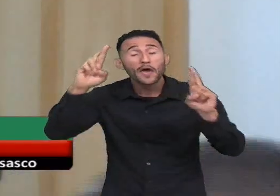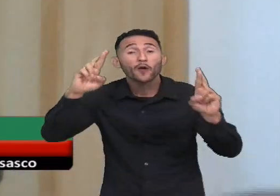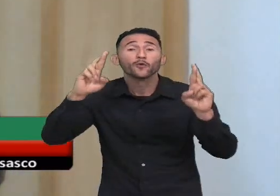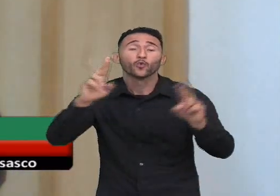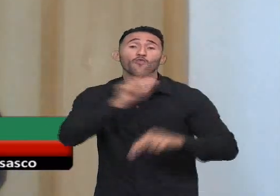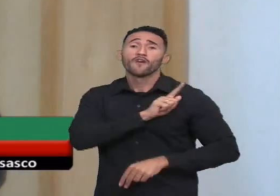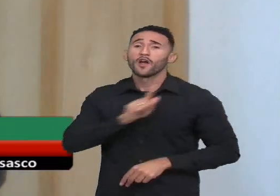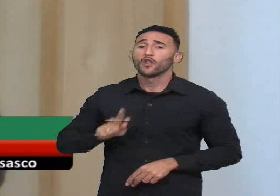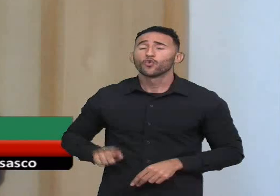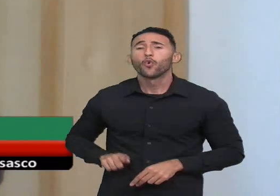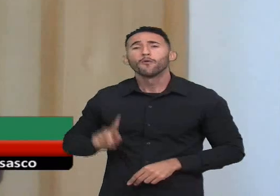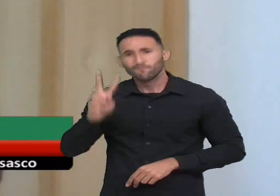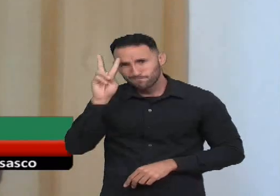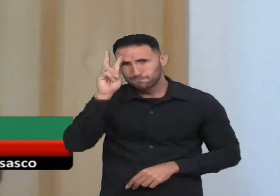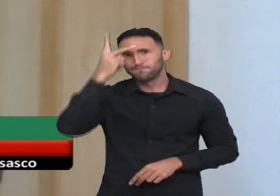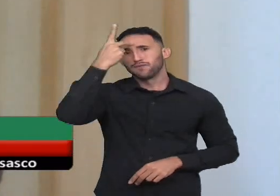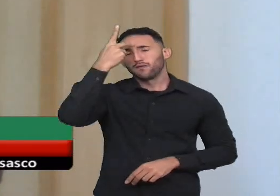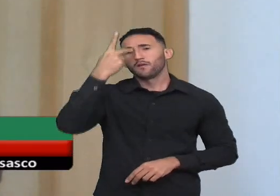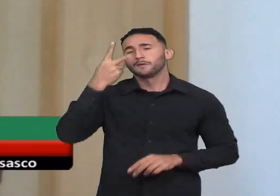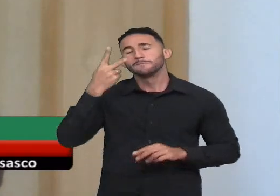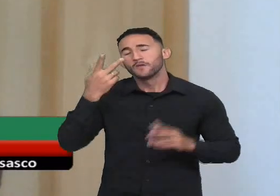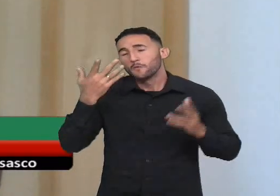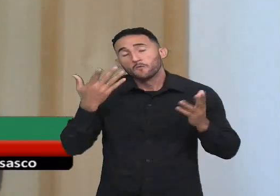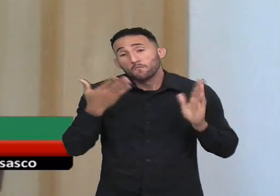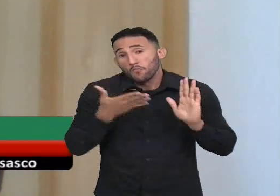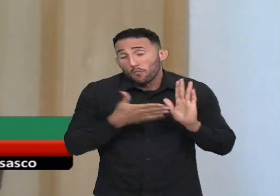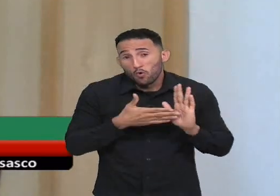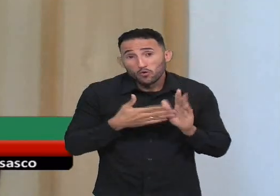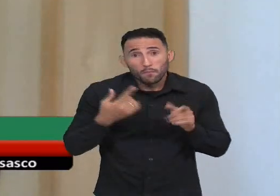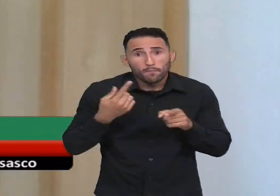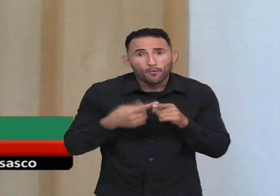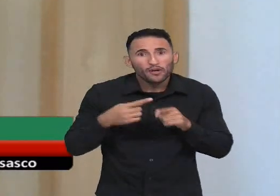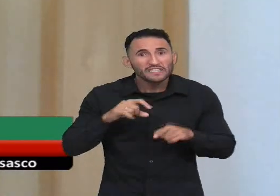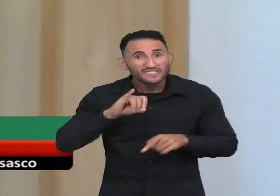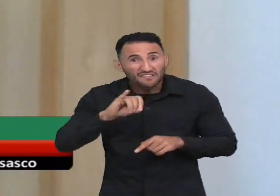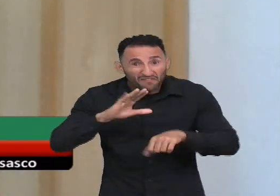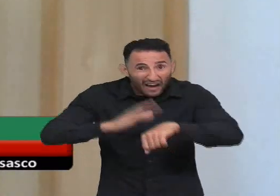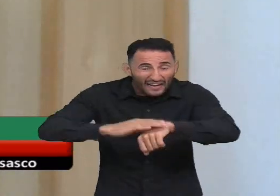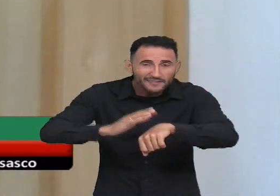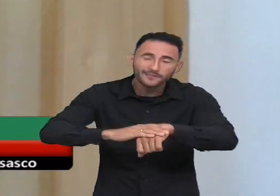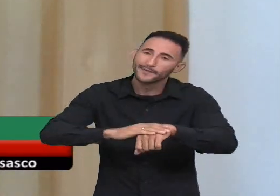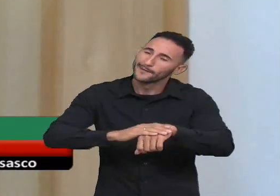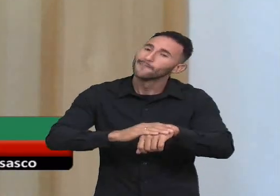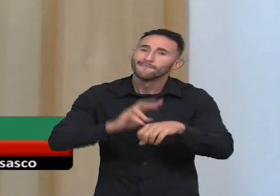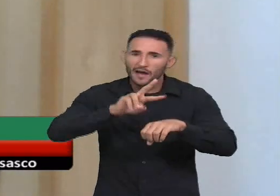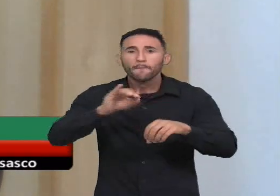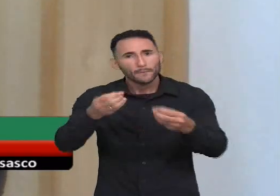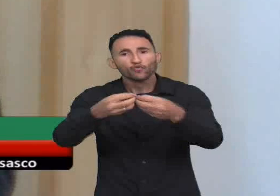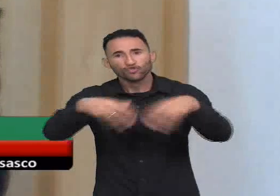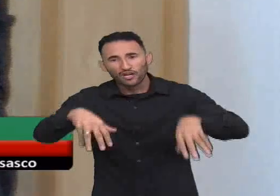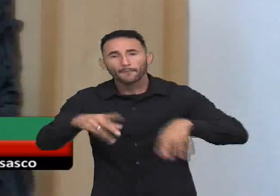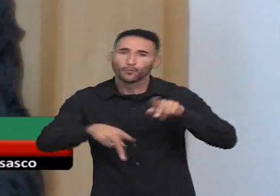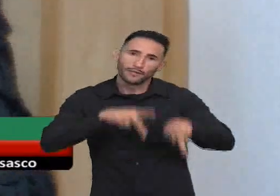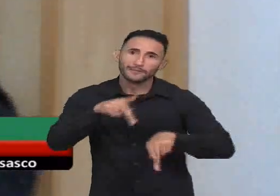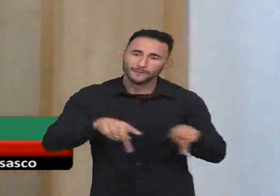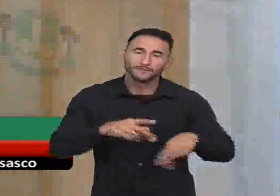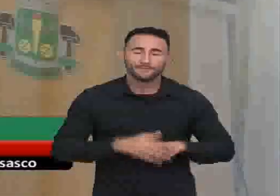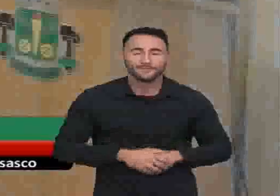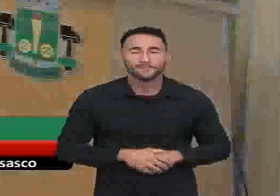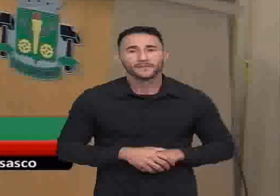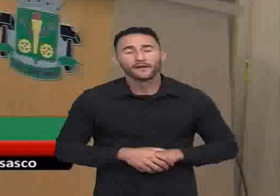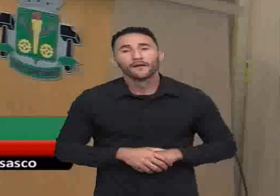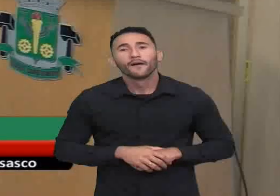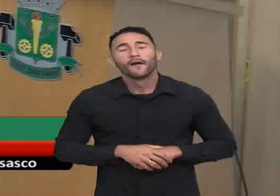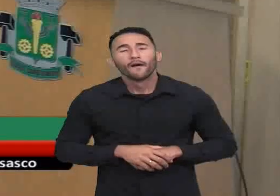porque vai ser um tiro de fuzil no pé. Então, espero que ele não faça isso. Um forte abraço. Obrigado,